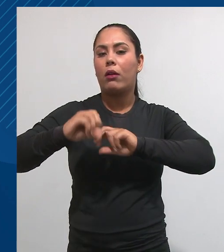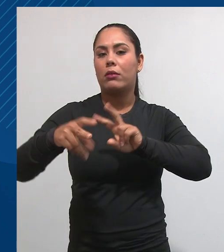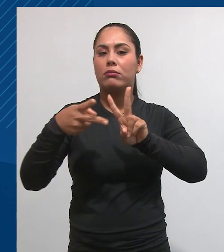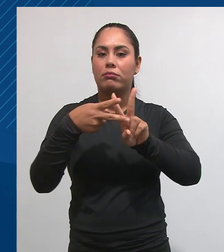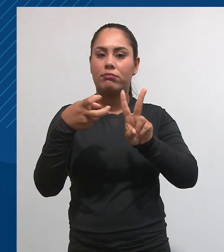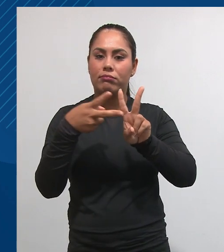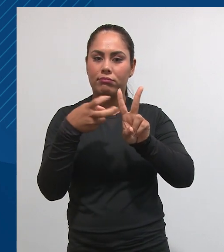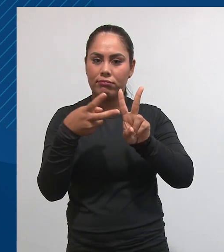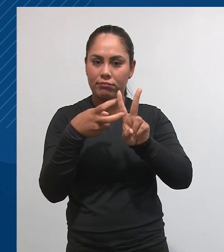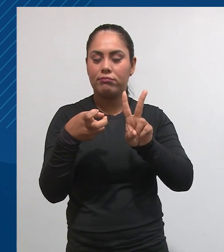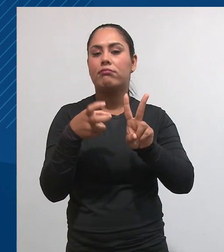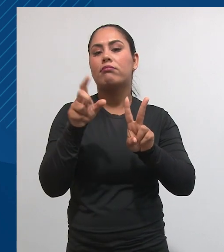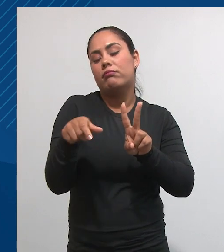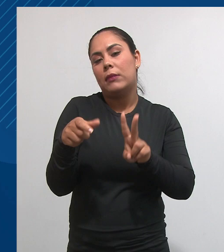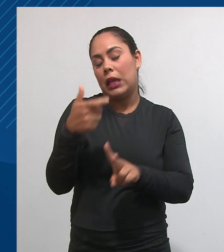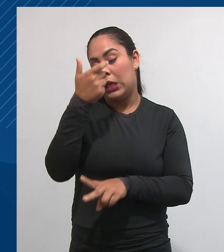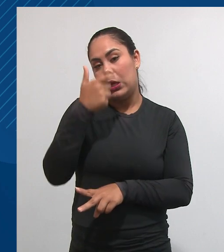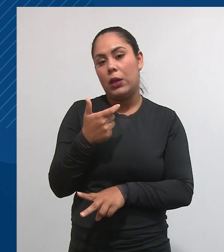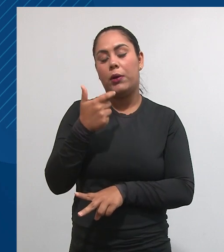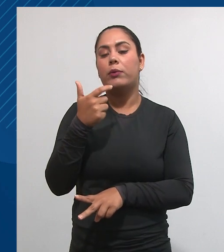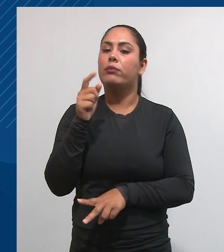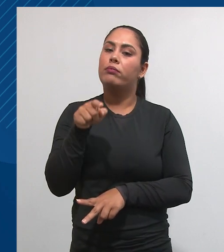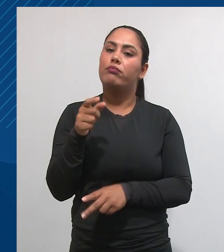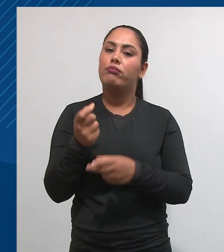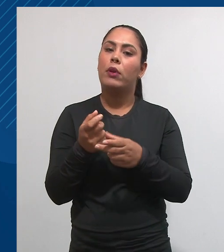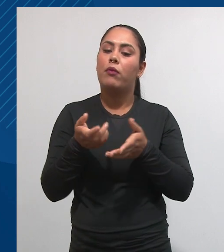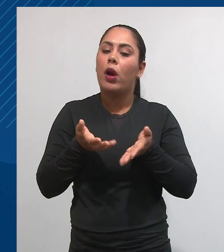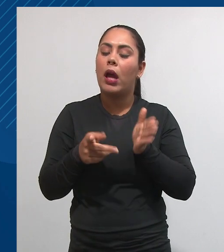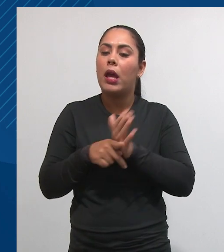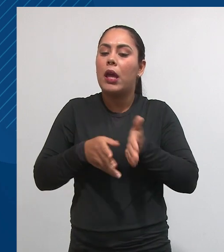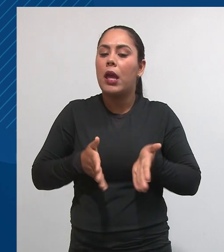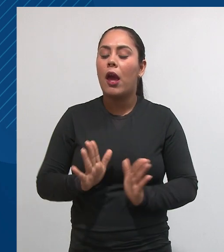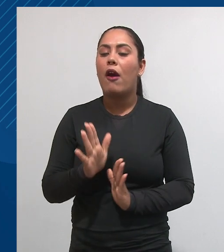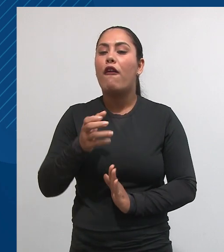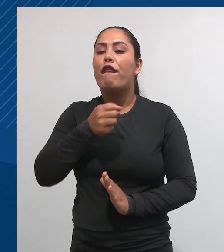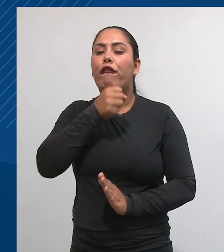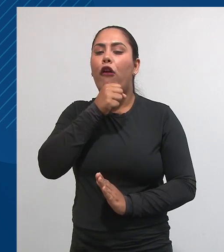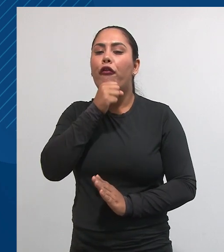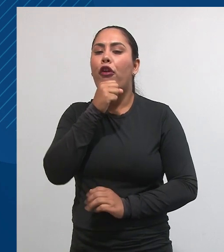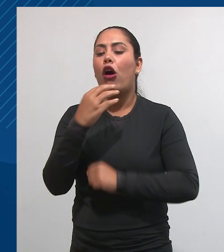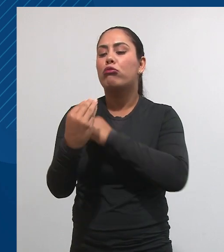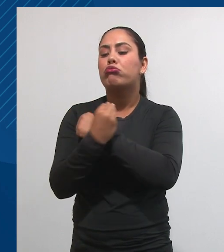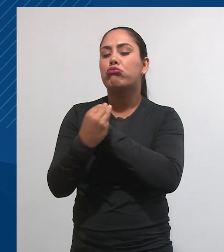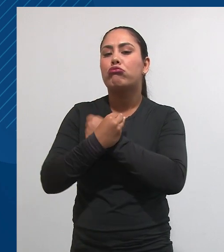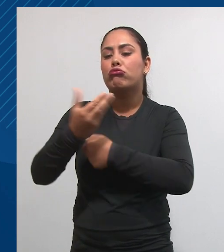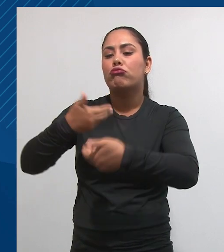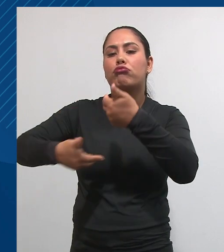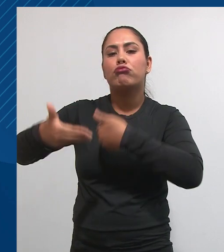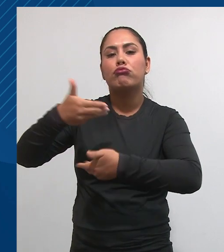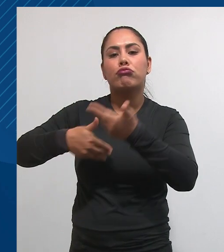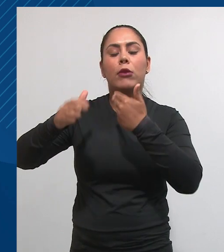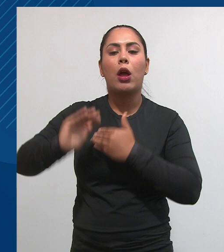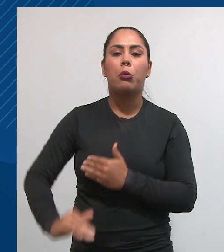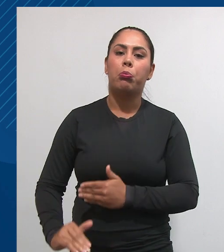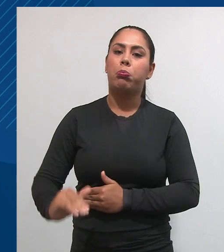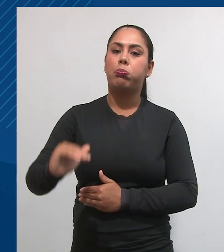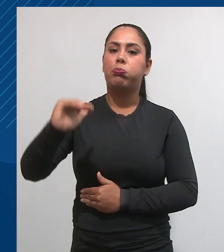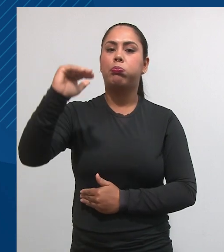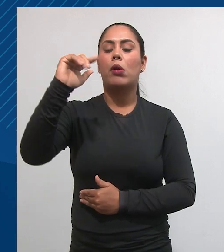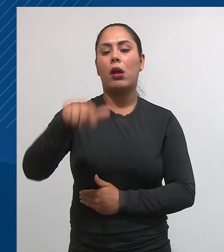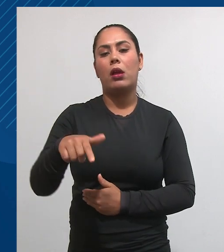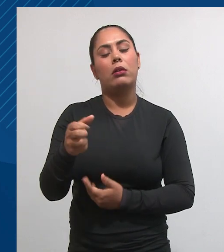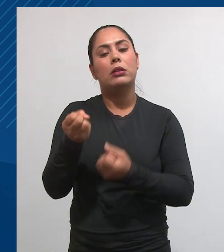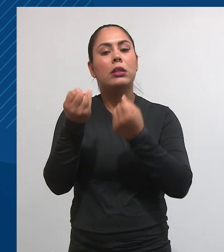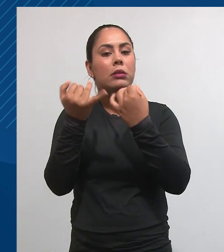né? Eu fui criada por minha avó. Então, eu digo que